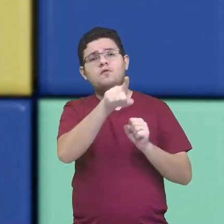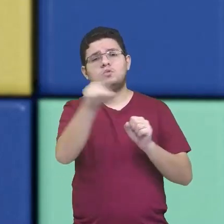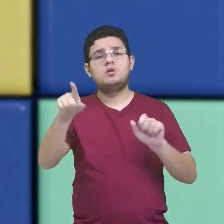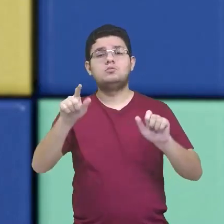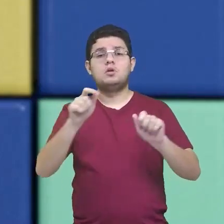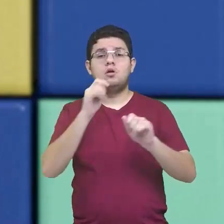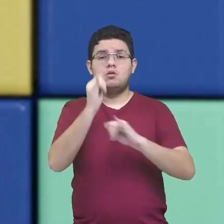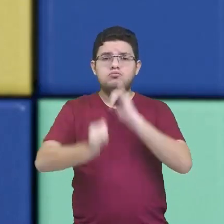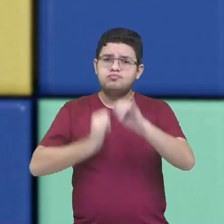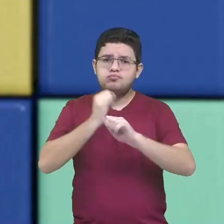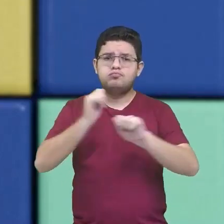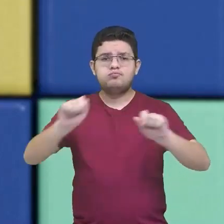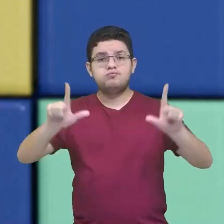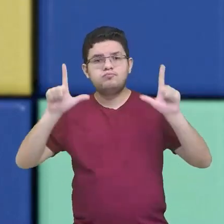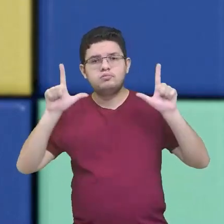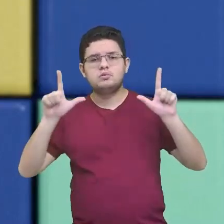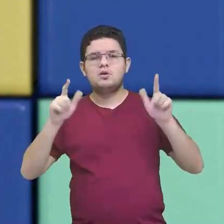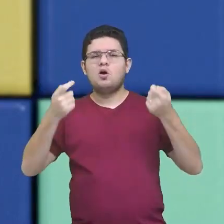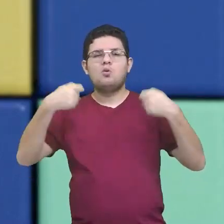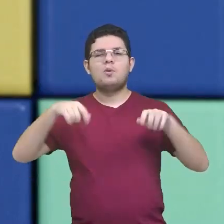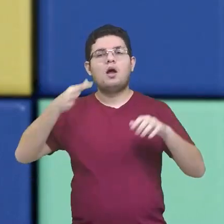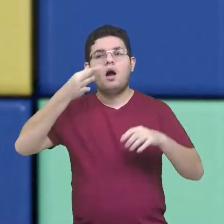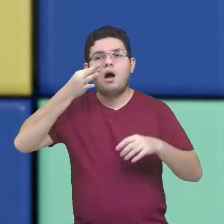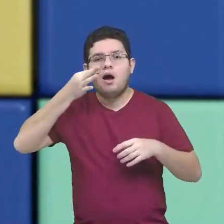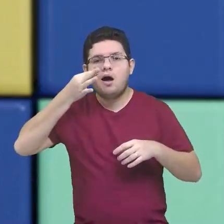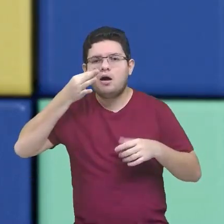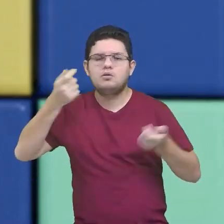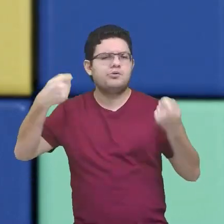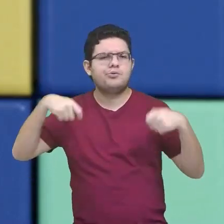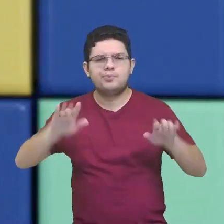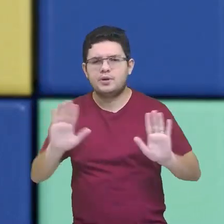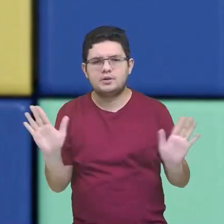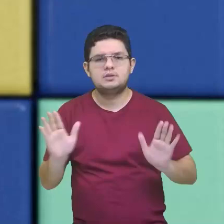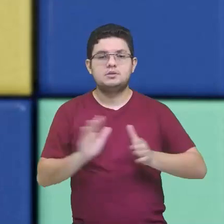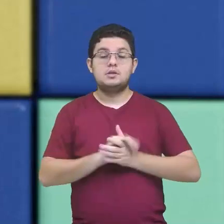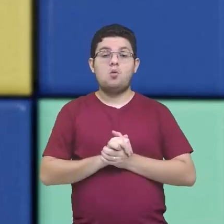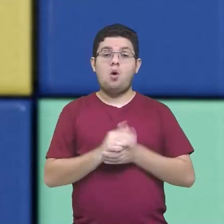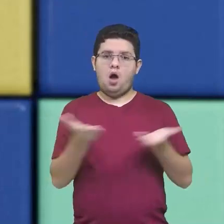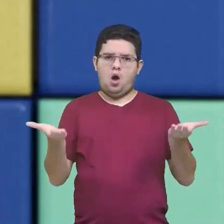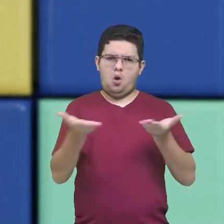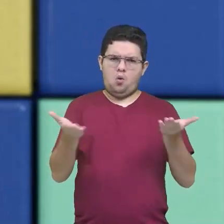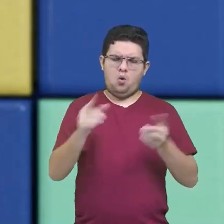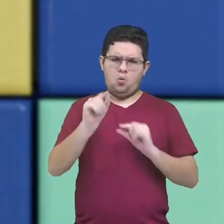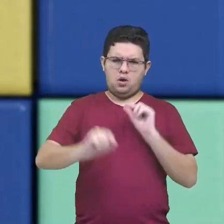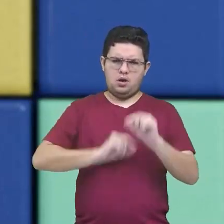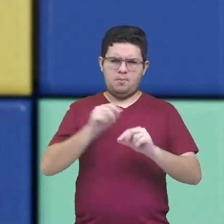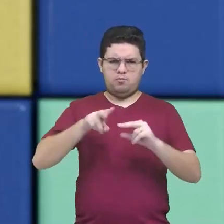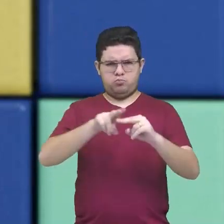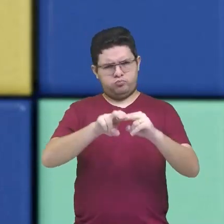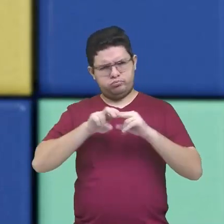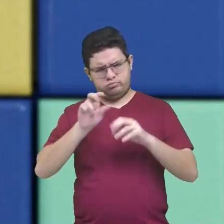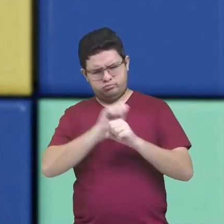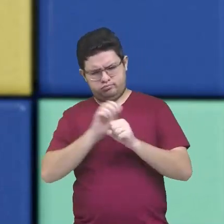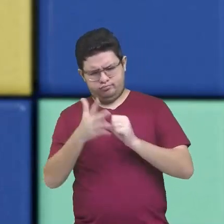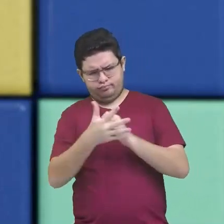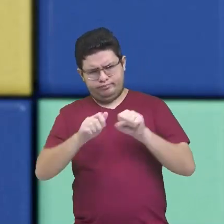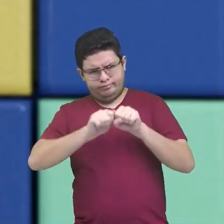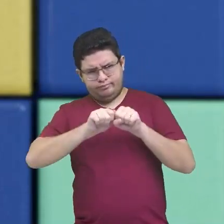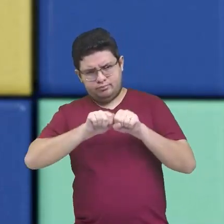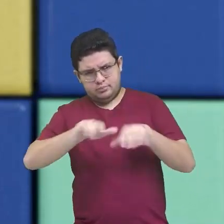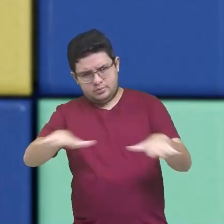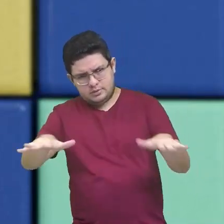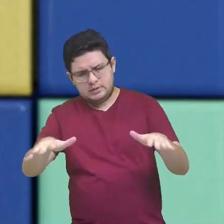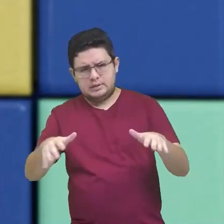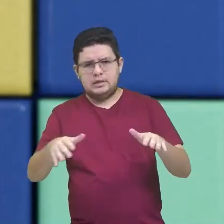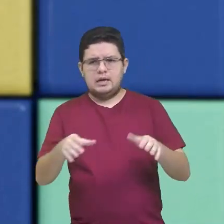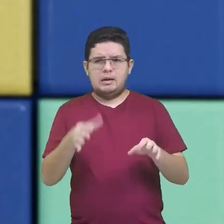de casa. Lembrando, né, que nesse contexto mais de isolamento social, muitas dessas exposições, dessas visitações, elas